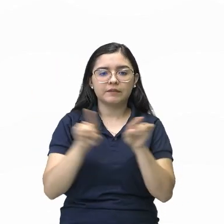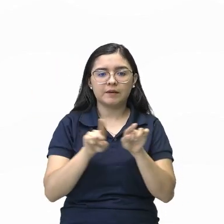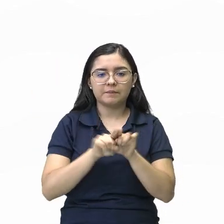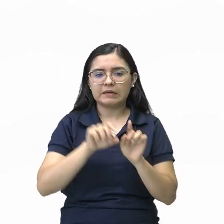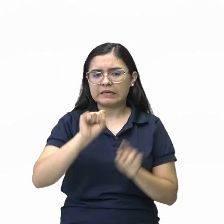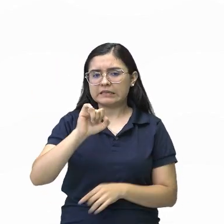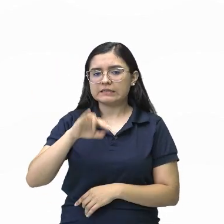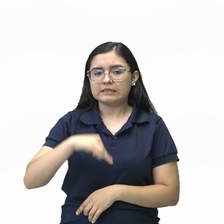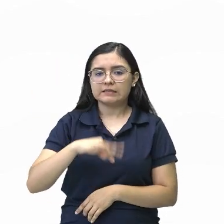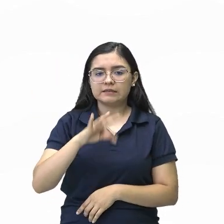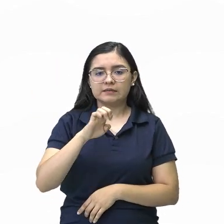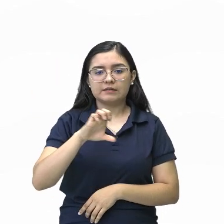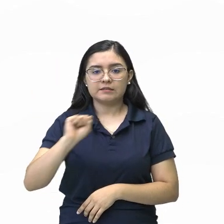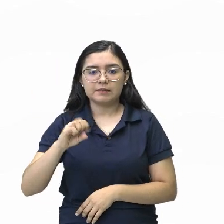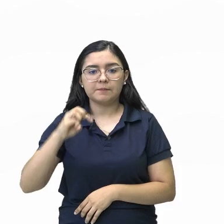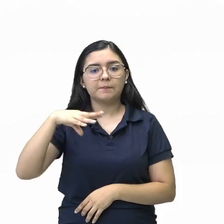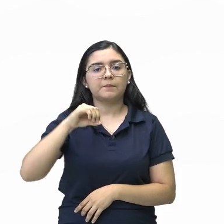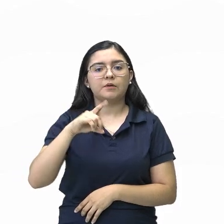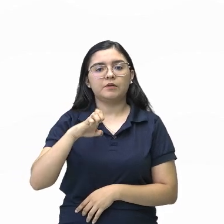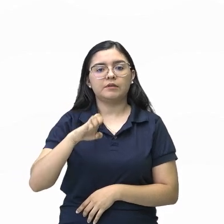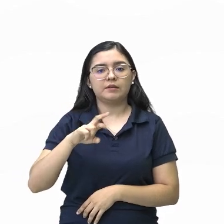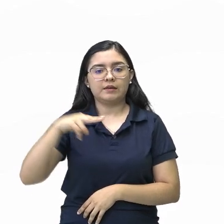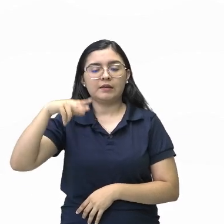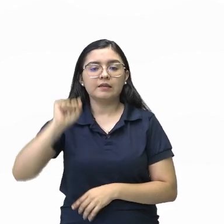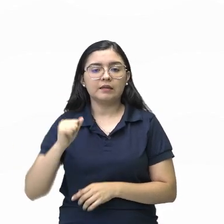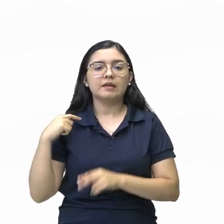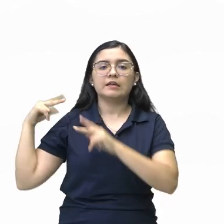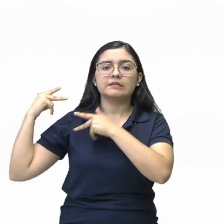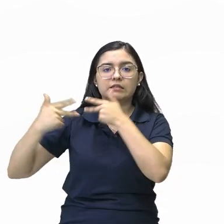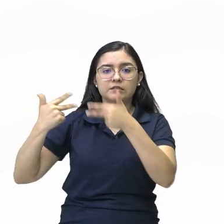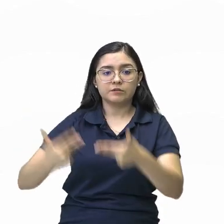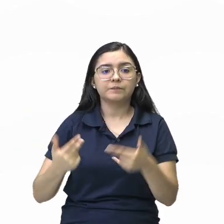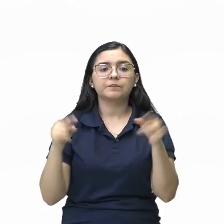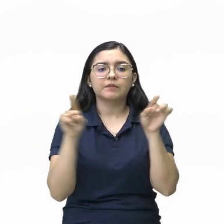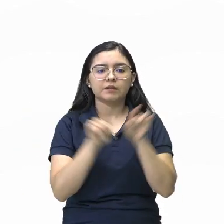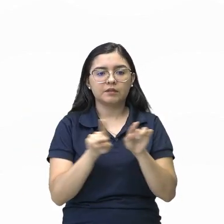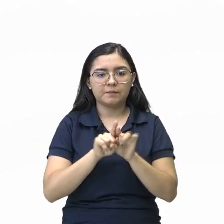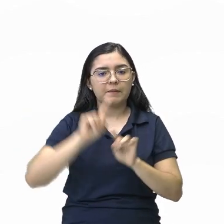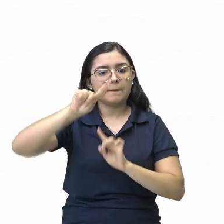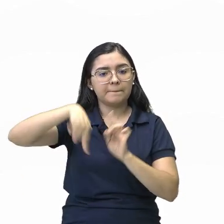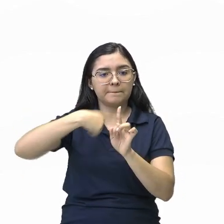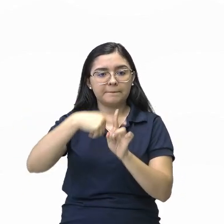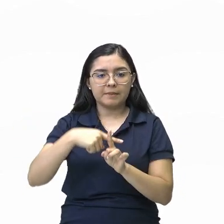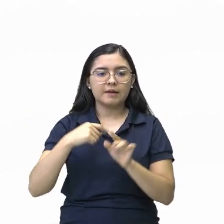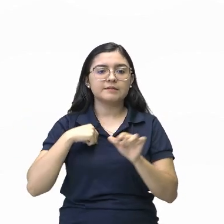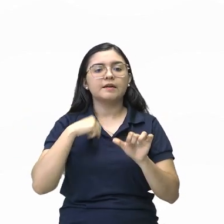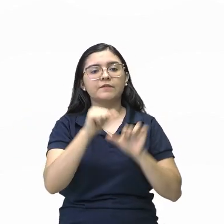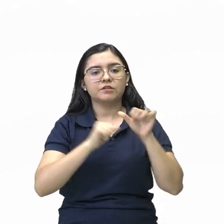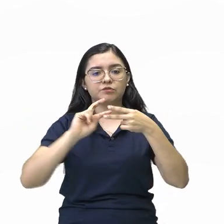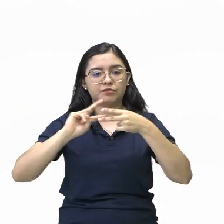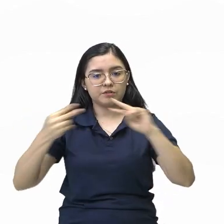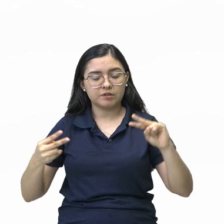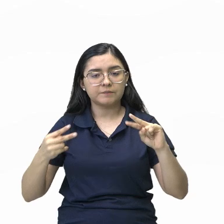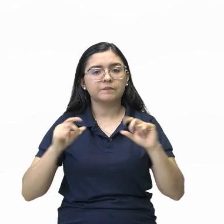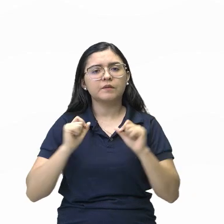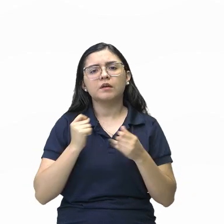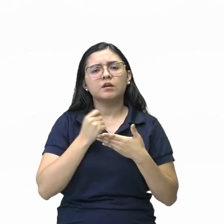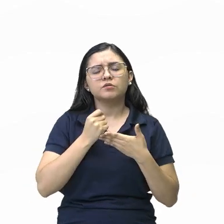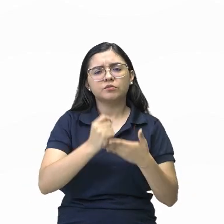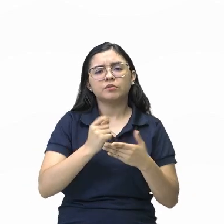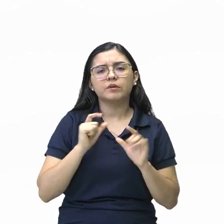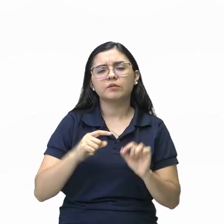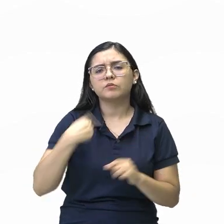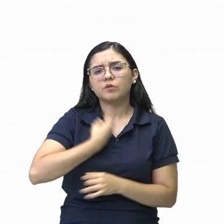síntese moderna, né, ou seja, a seleção natural mais a variação genética, ajudam aí